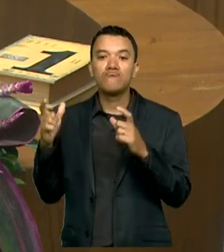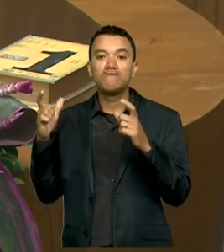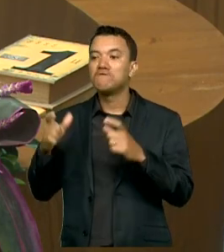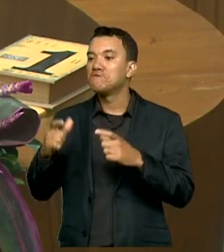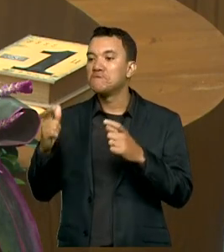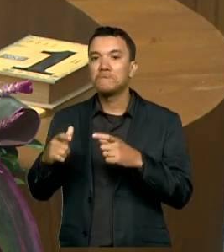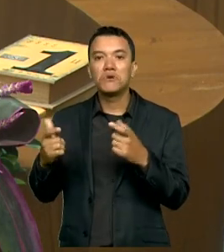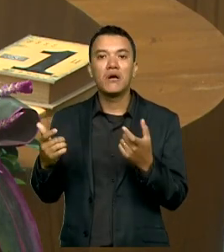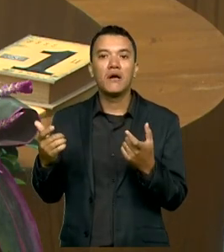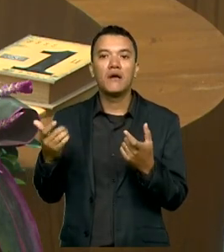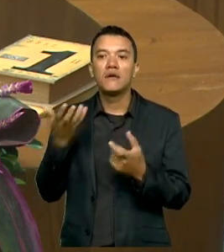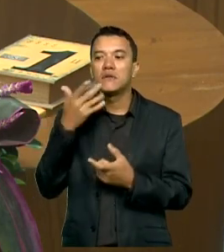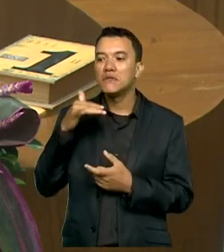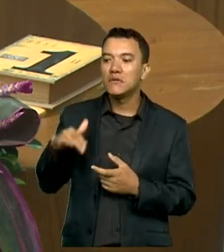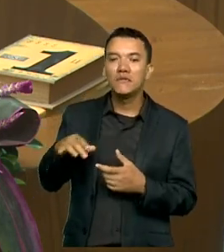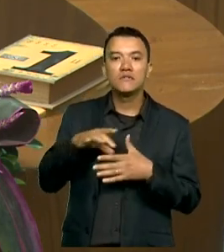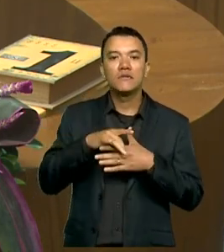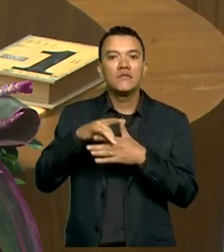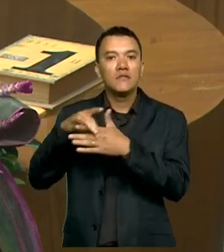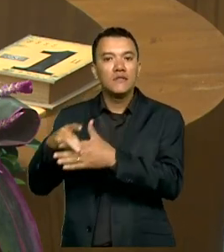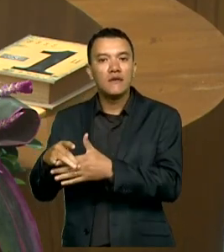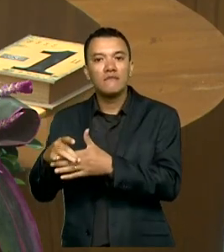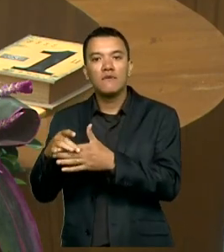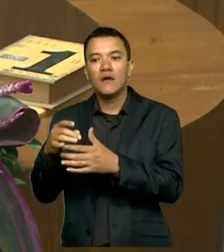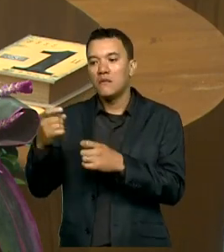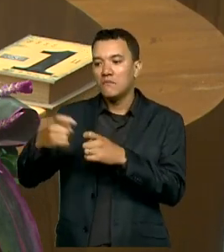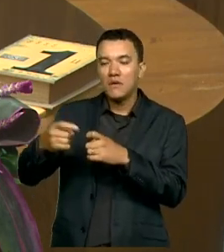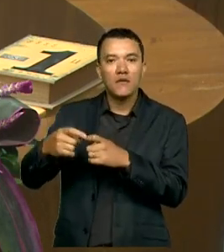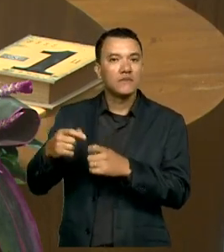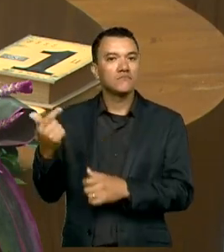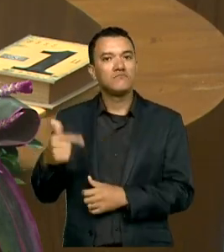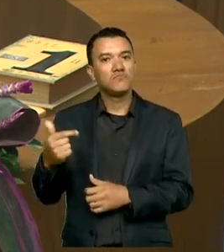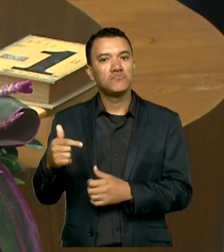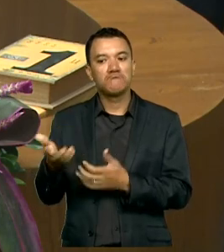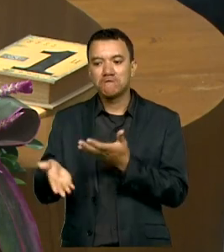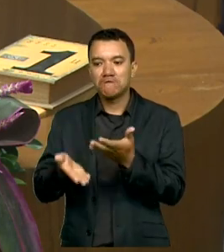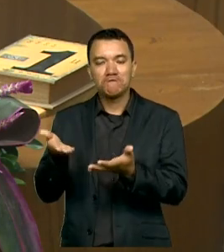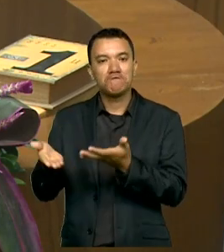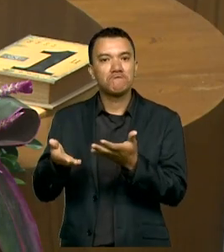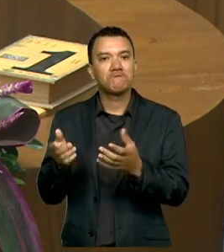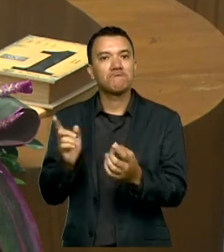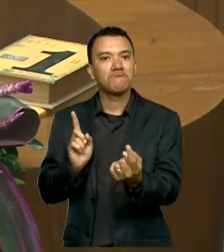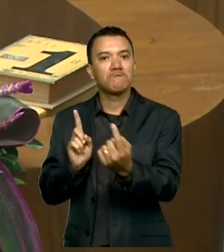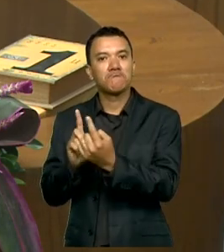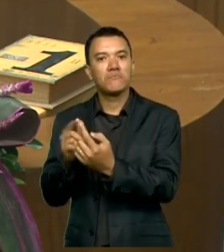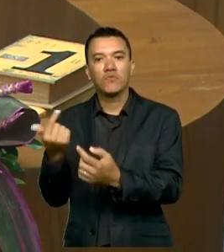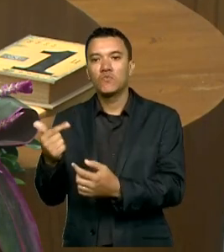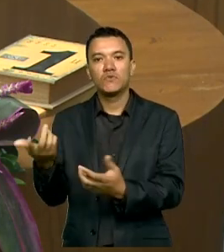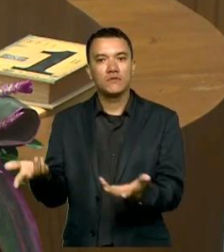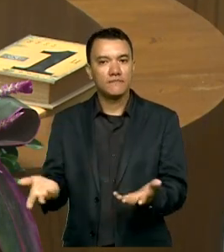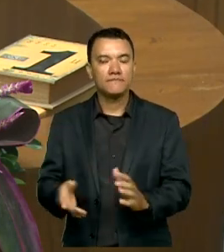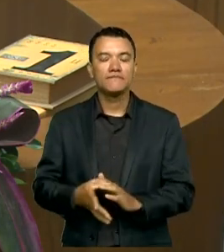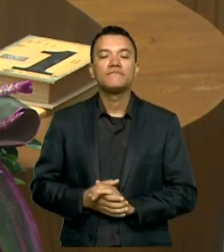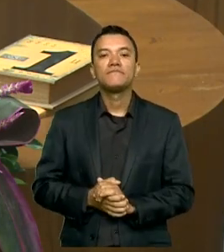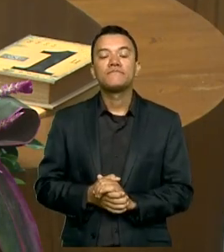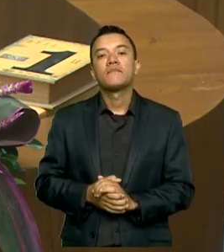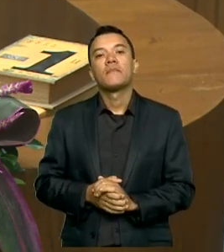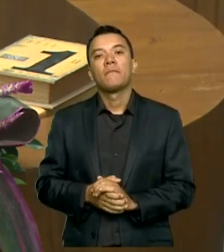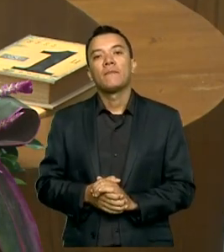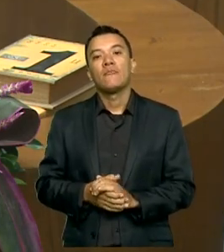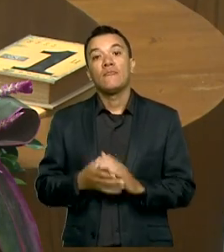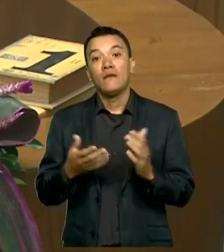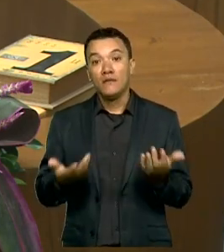para nossas crianças serem clinicamente atendidas em Balsas e região. E com